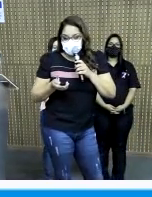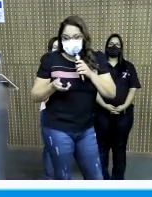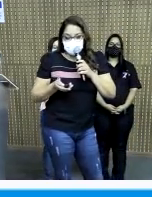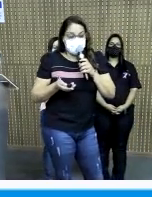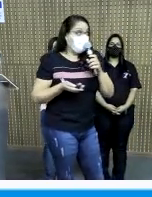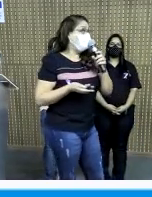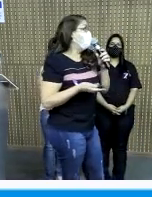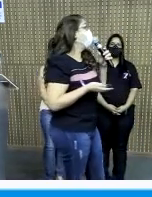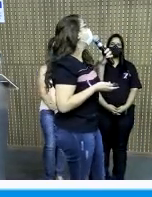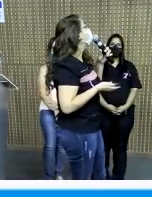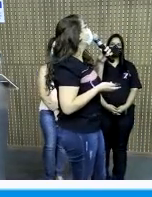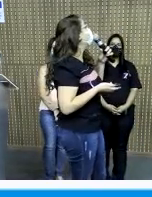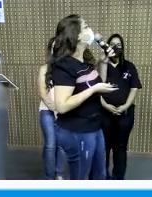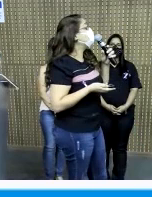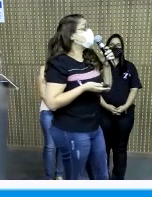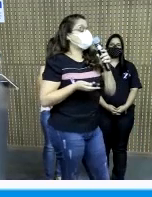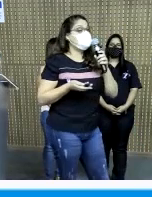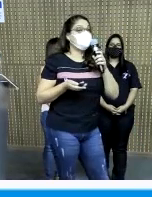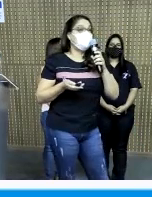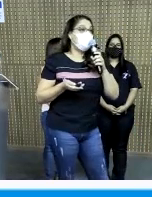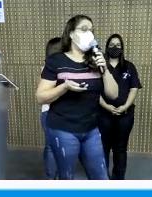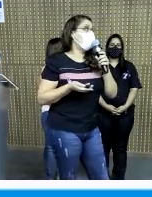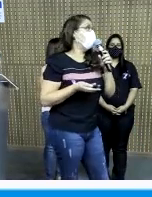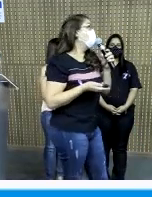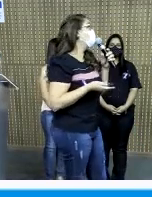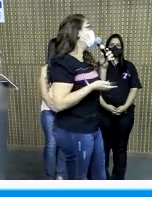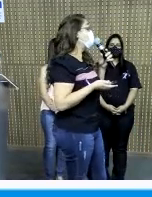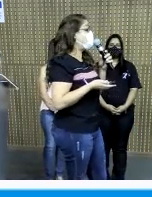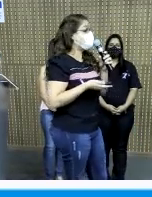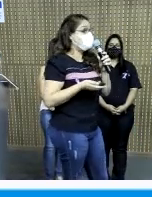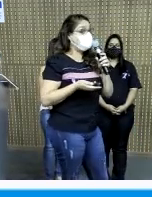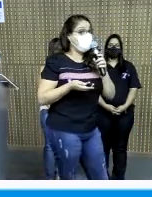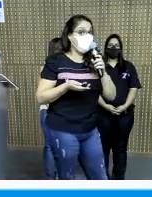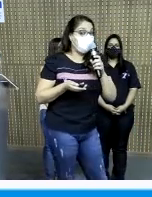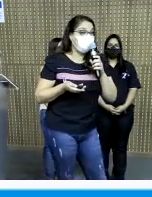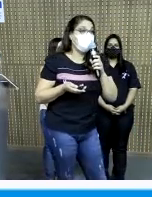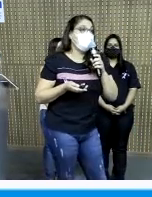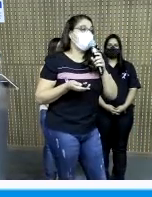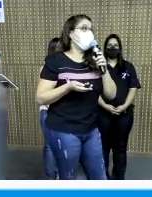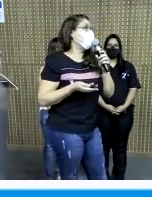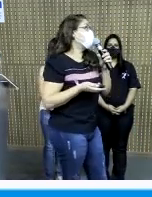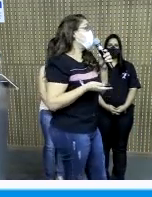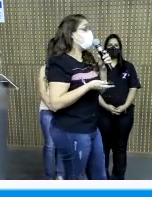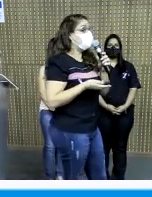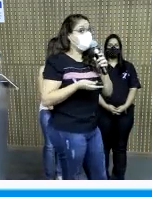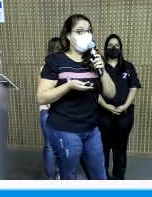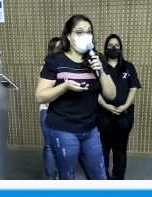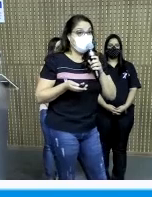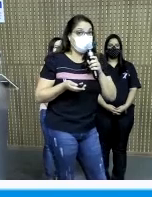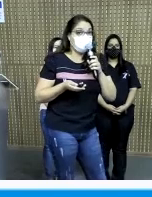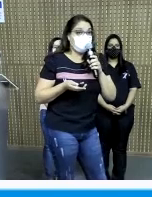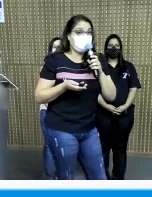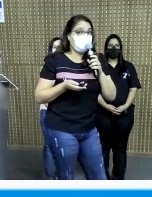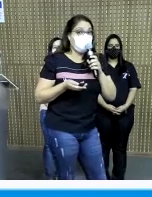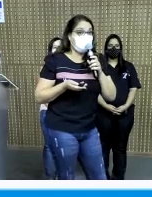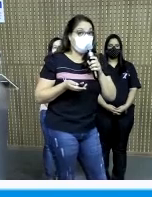O nosso território, é importante a gente estar colocando que do ano passado para cá, para ser mais exata, agora em maio,